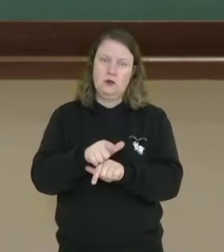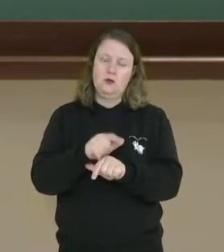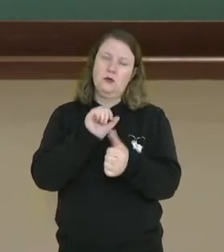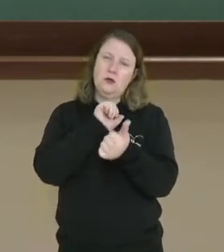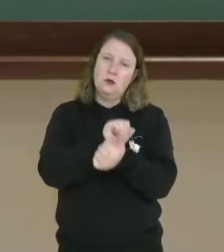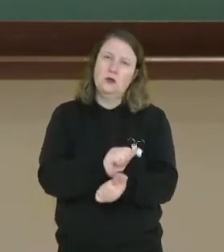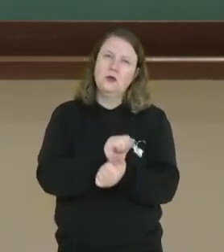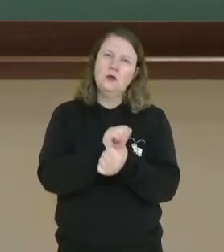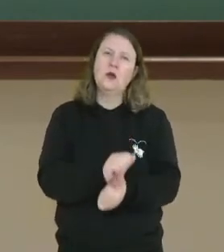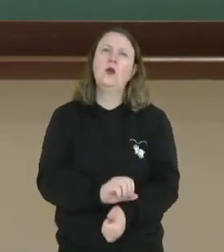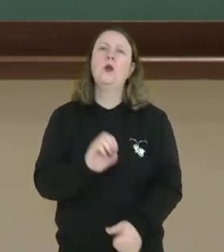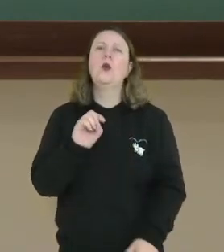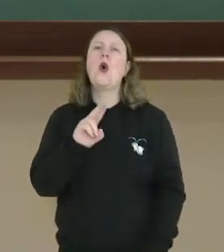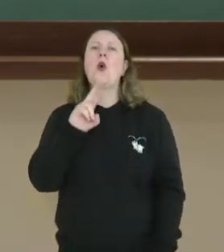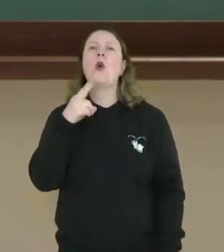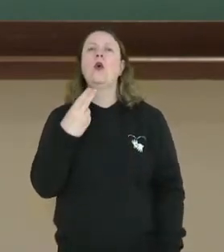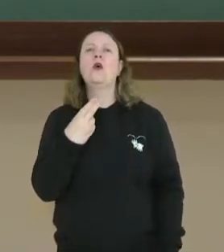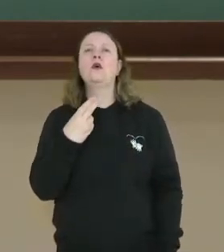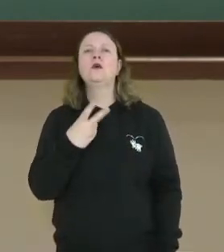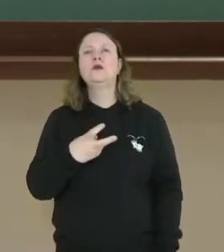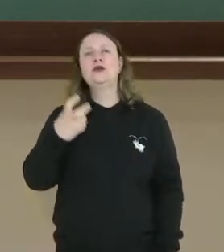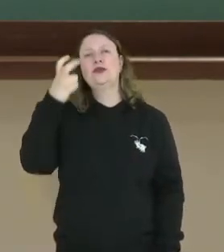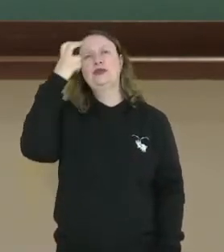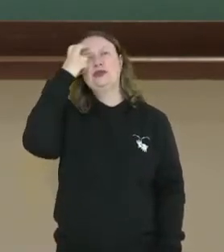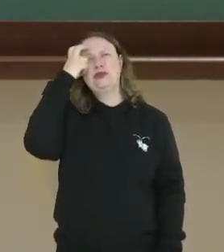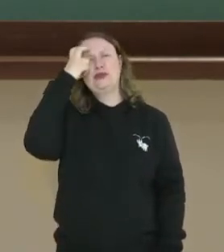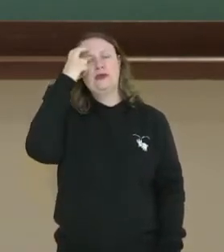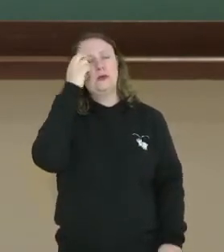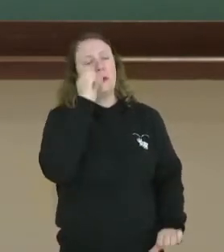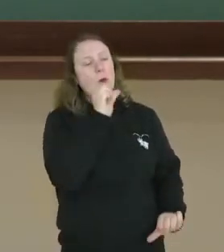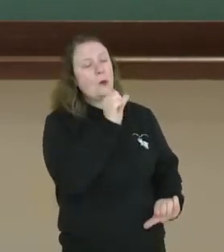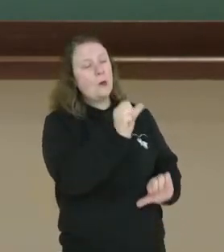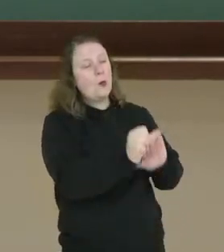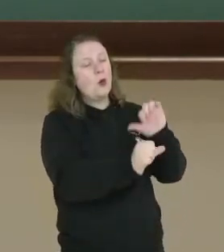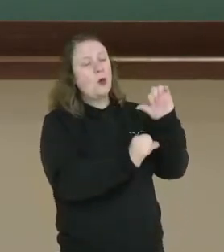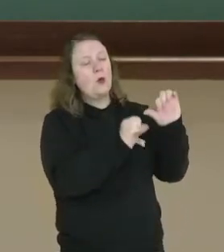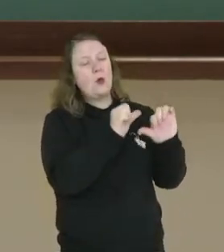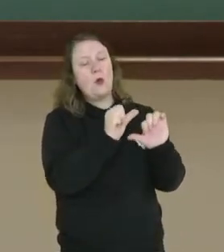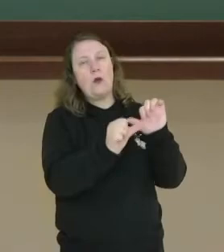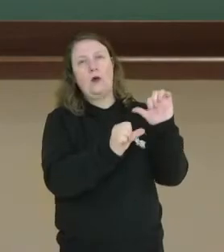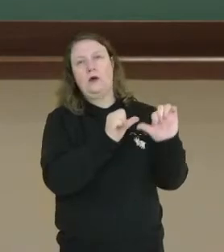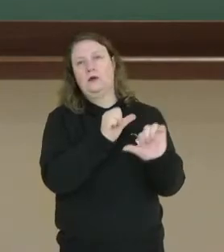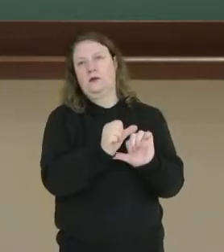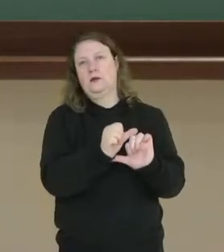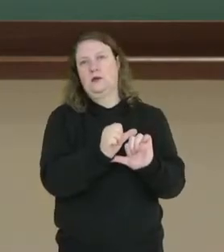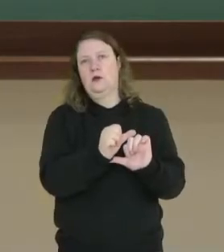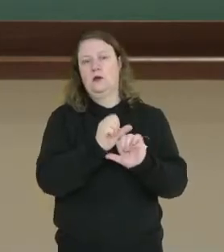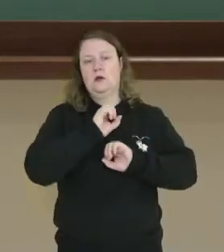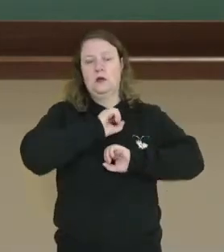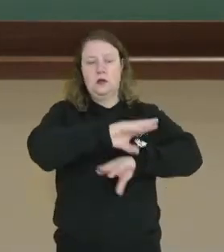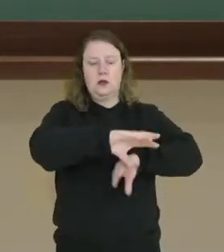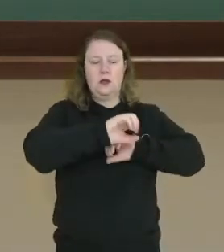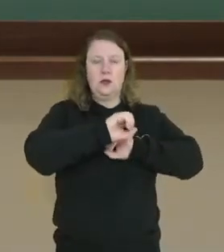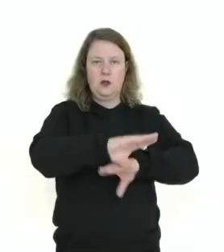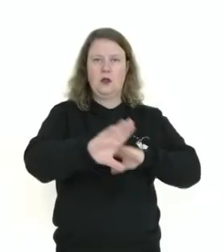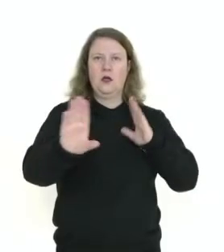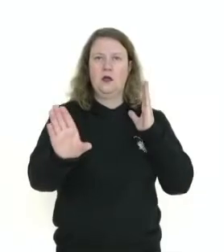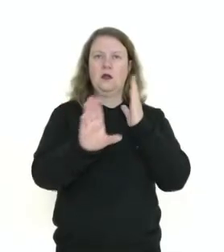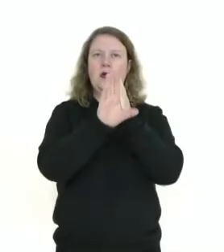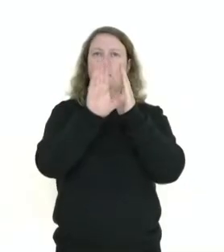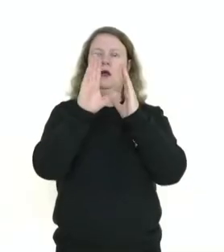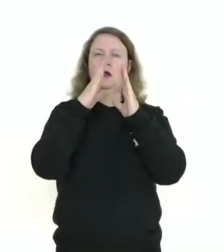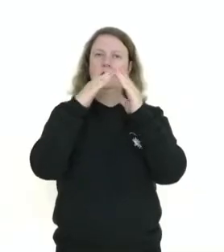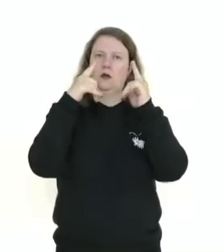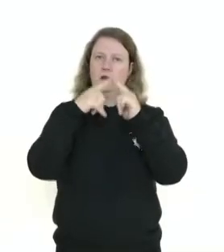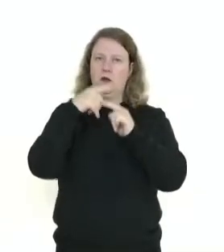então toda a sua população, a sua cultura sendo modificada através de um processo de catequização. Aqui a gente tem uma imagem de um